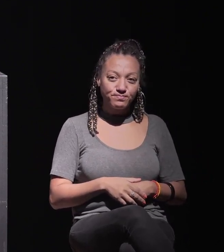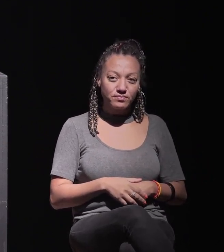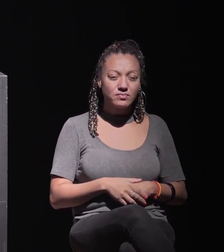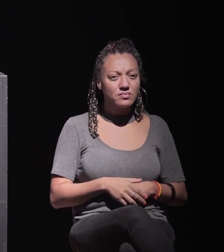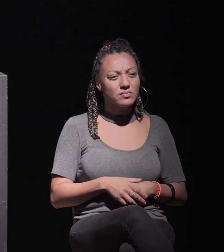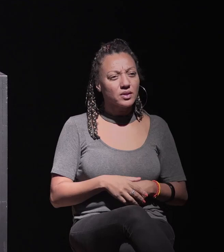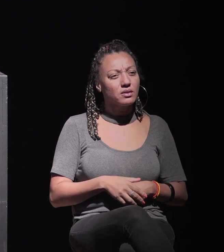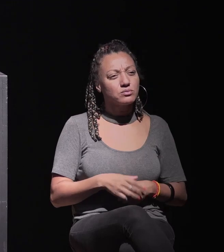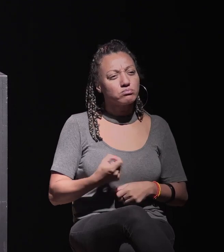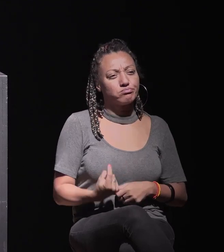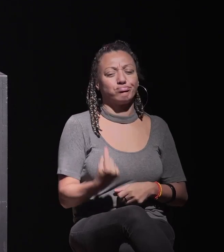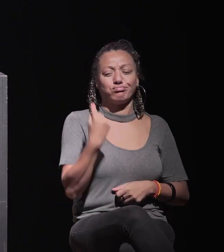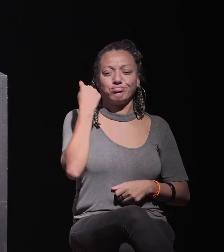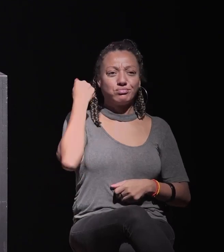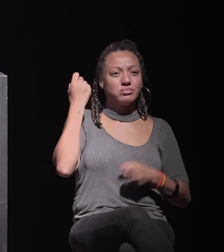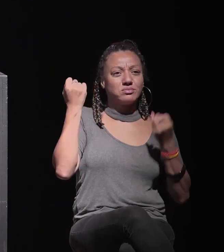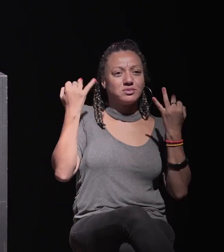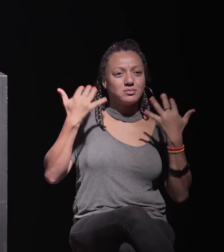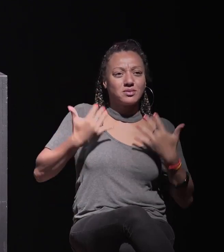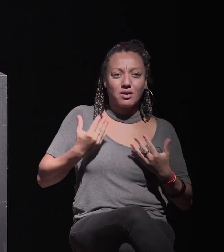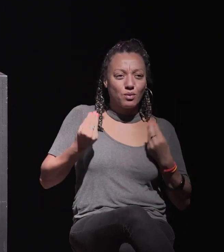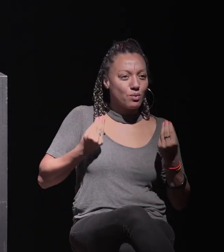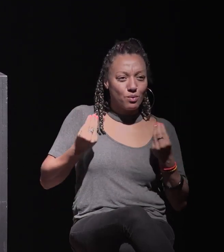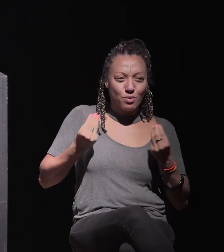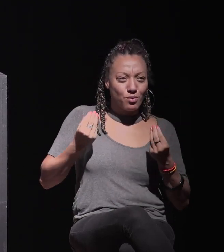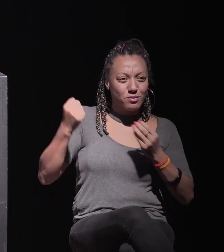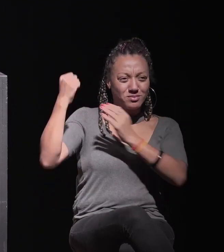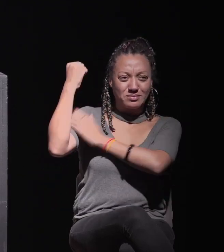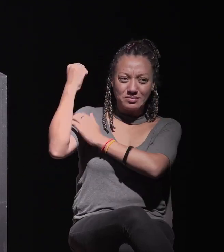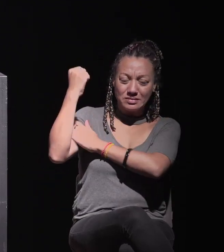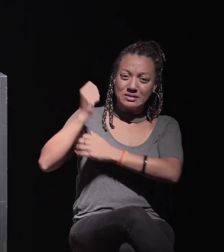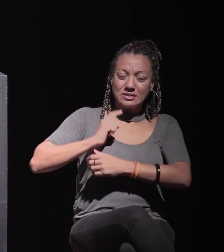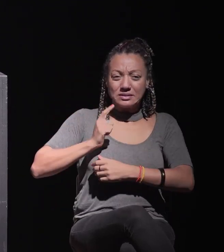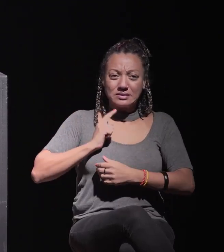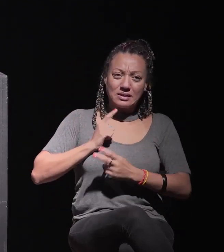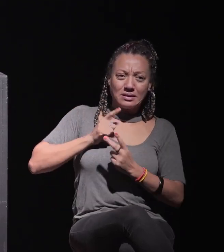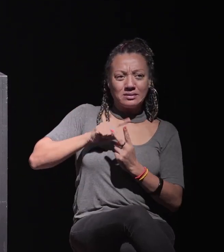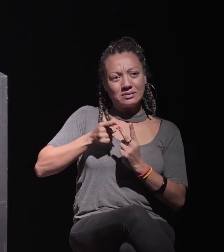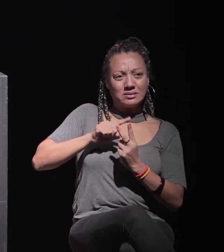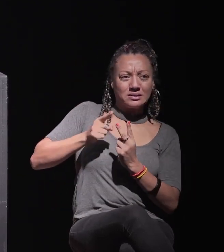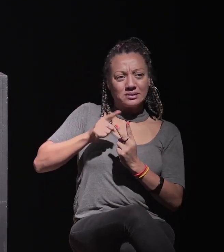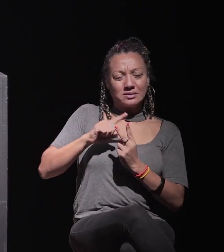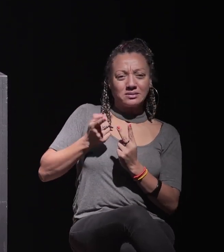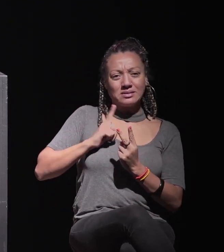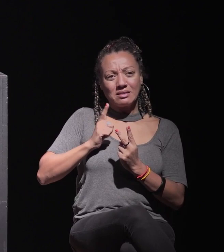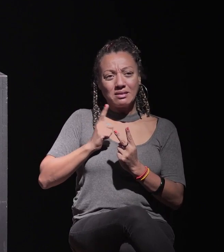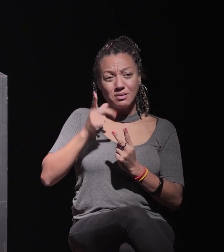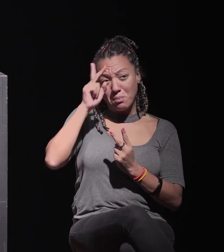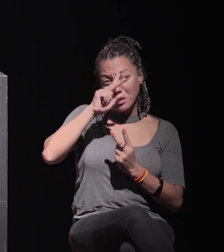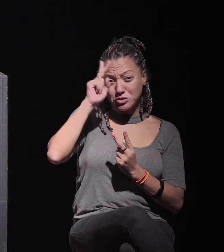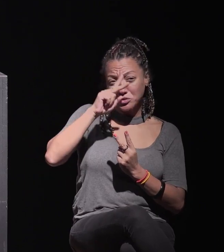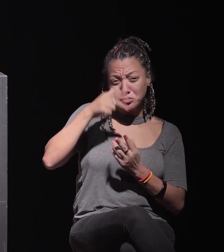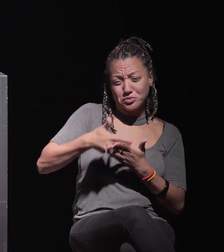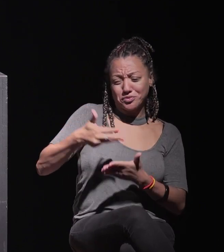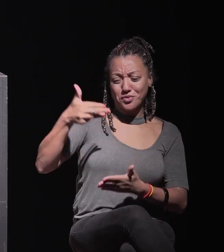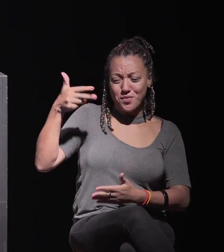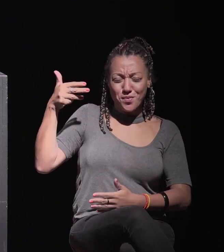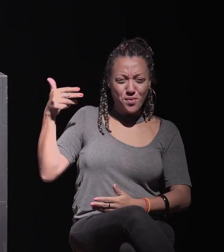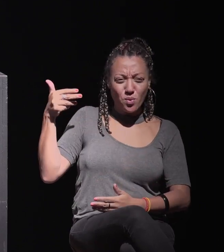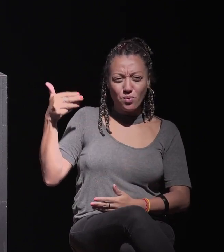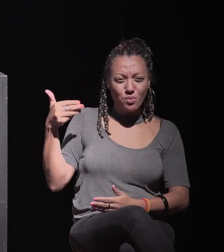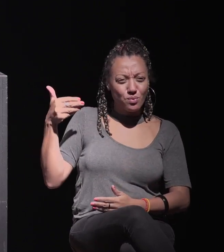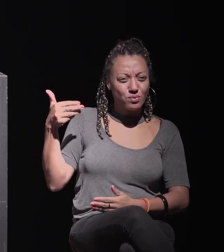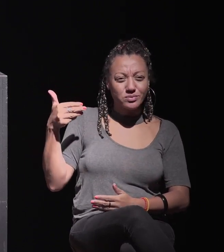do feminismo, que tem uma origem um tanto controversa, tem aí um histórico, né, um